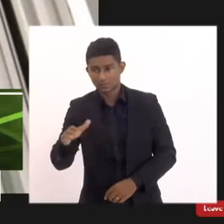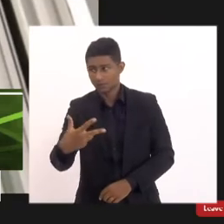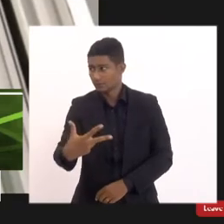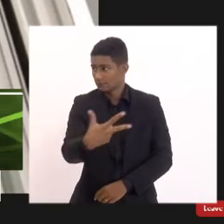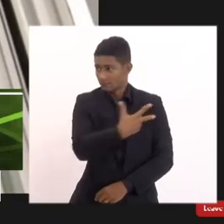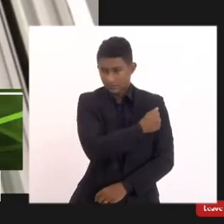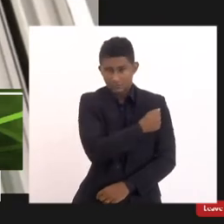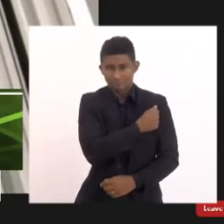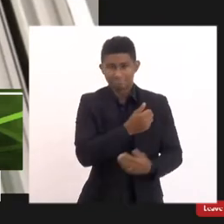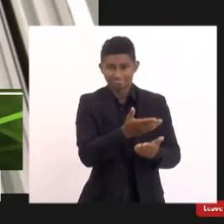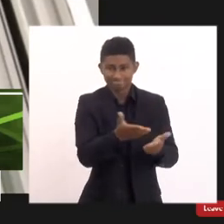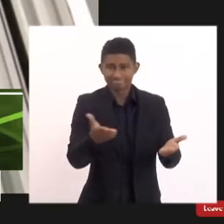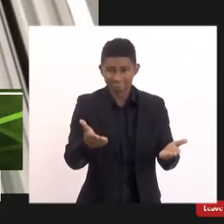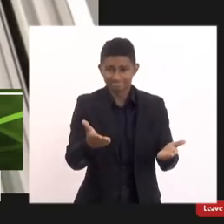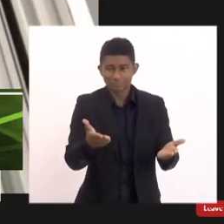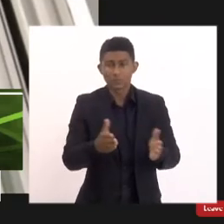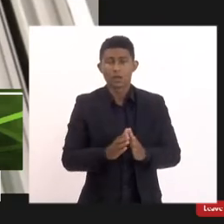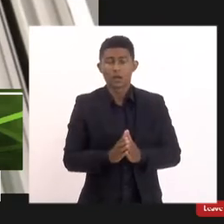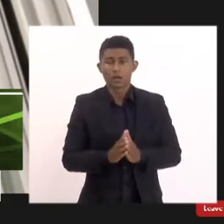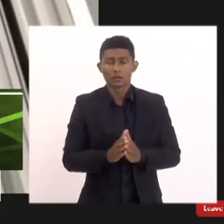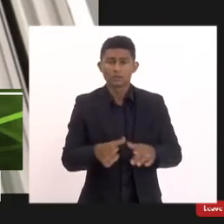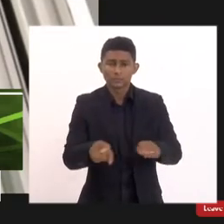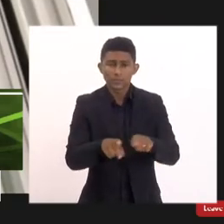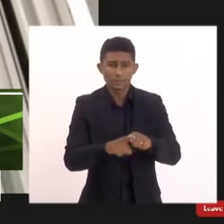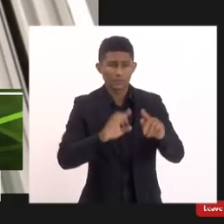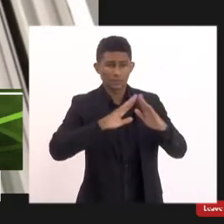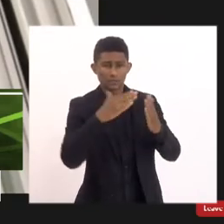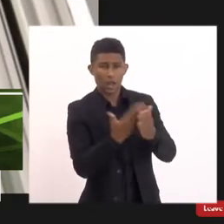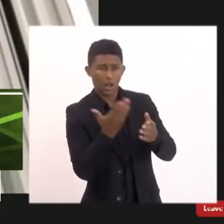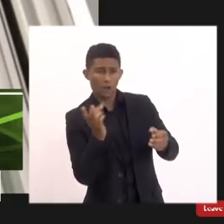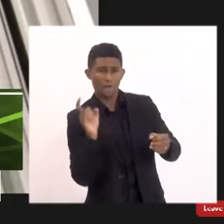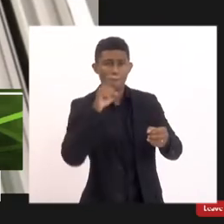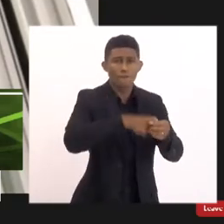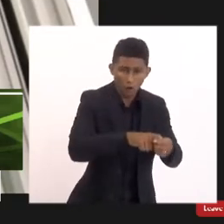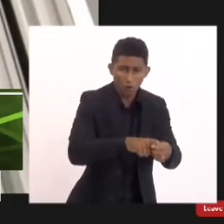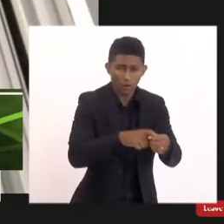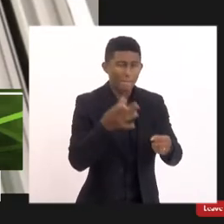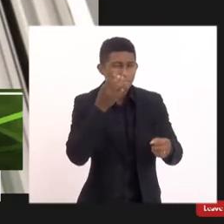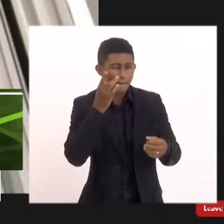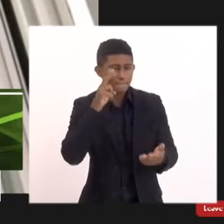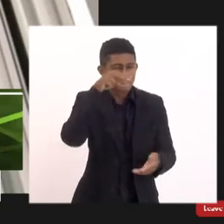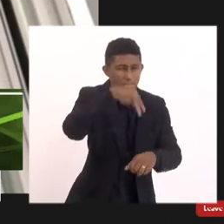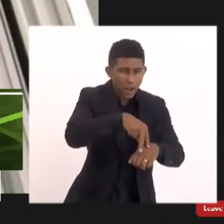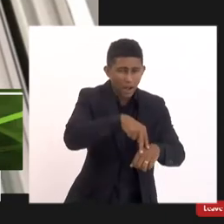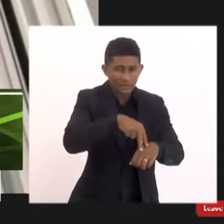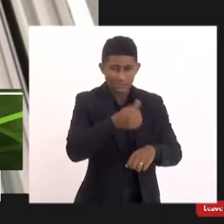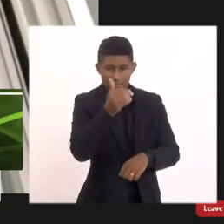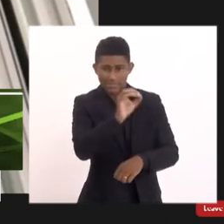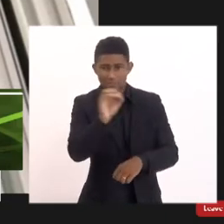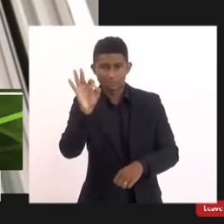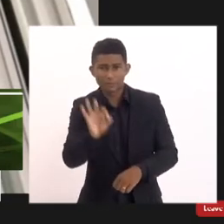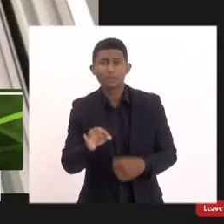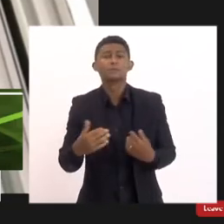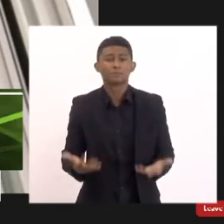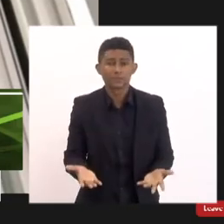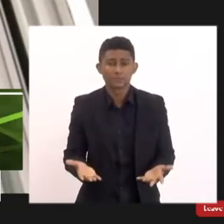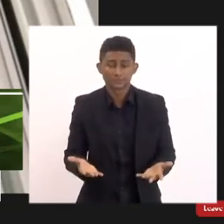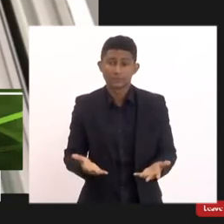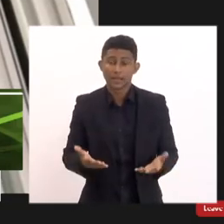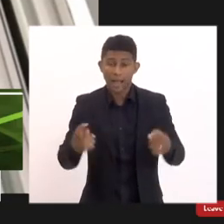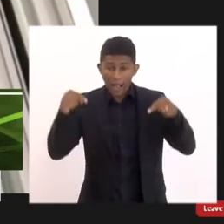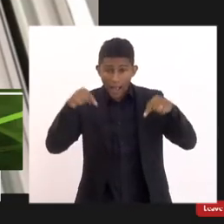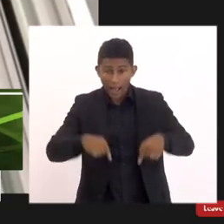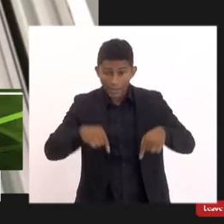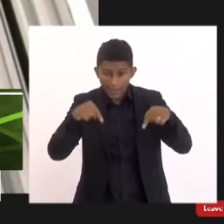100% presencial. Então, a gente participar de eventos como esse e ter acesso a opiniões